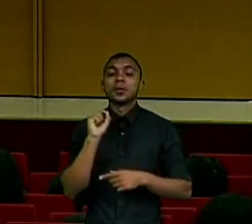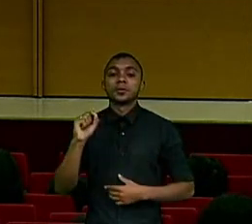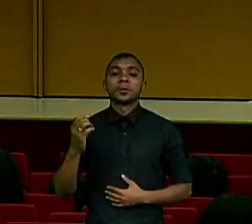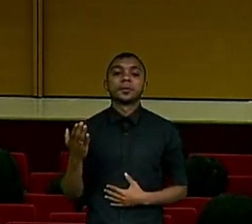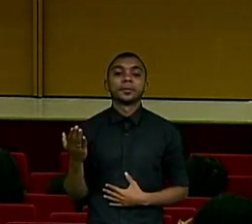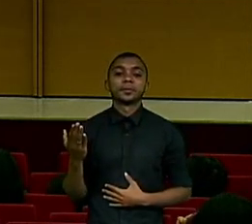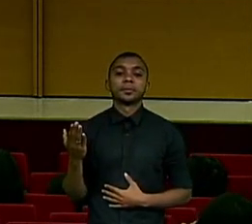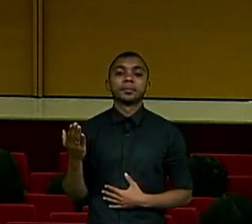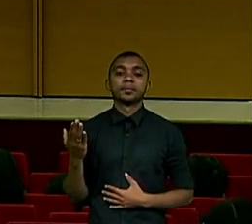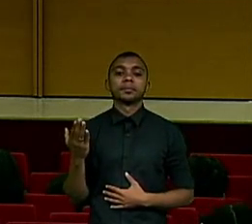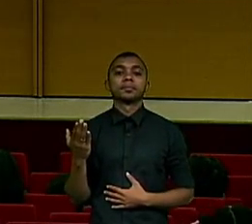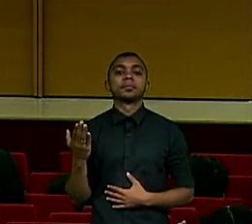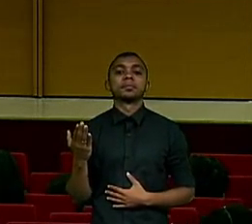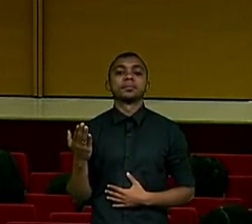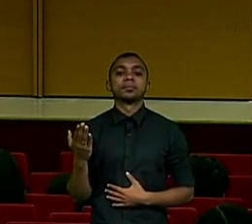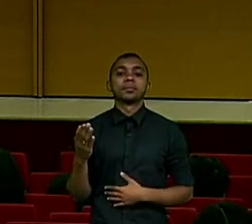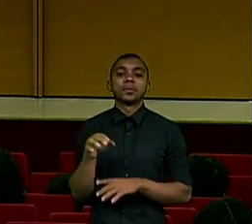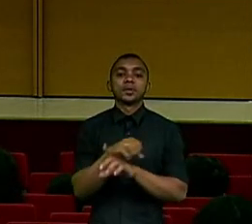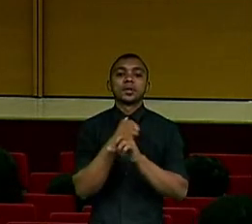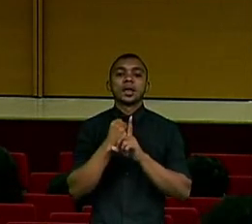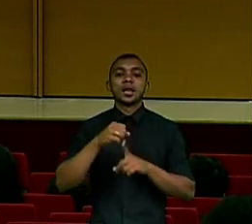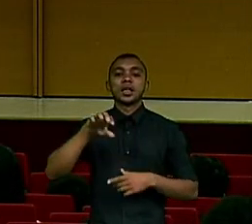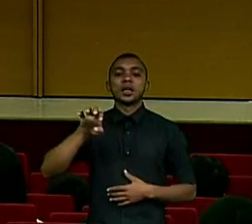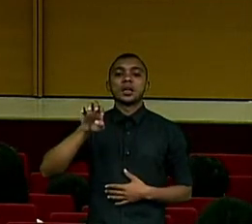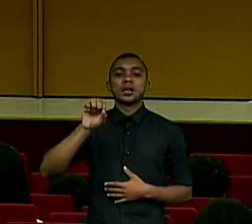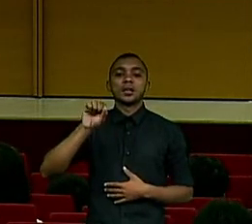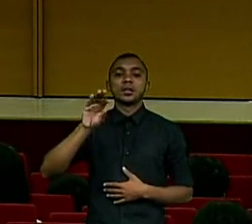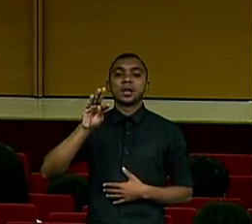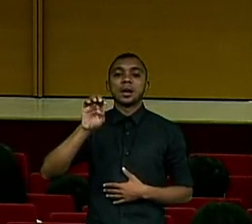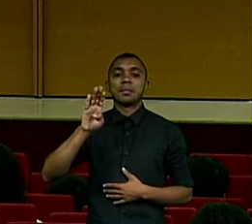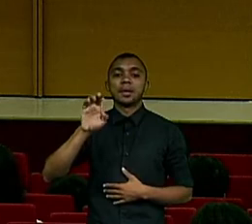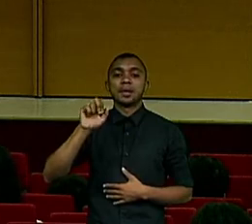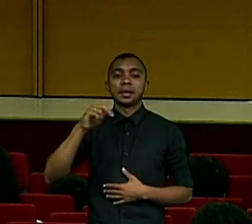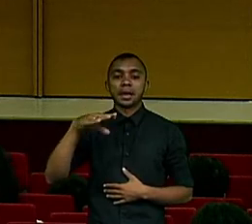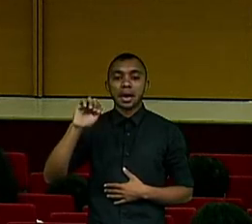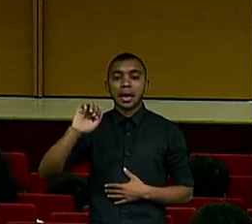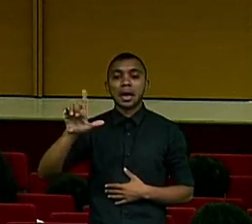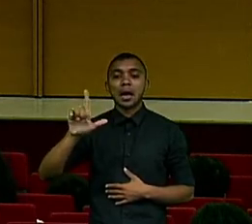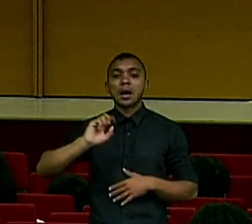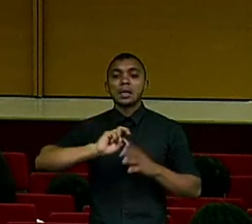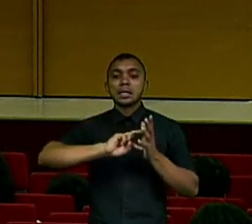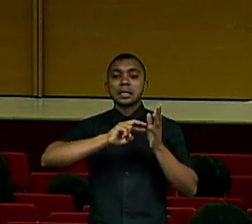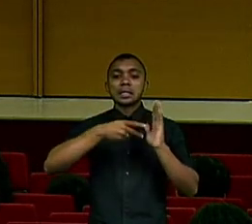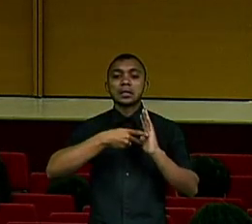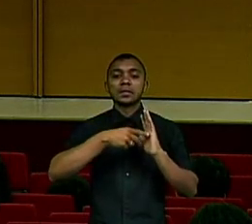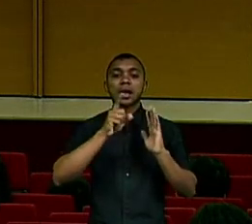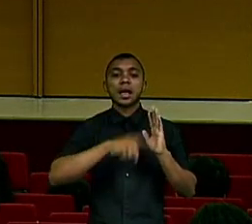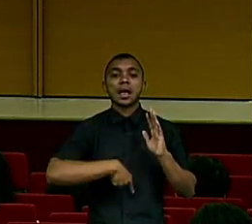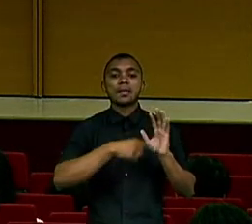estame O que é uma sociedade estamental sociedade divididas em estamentos em